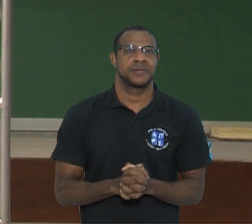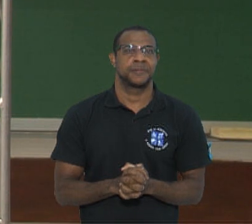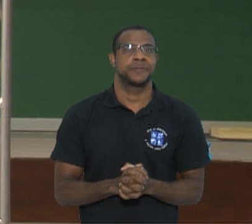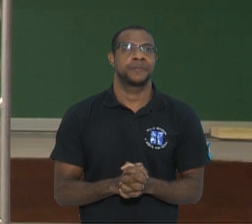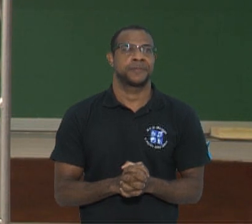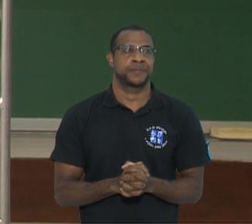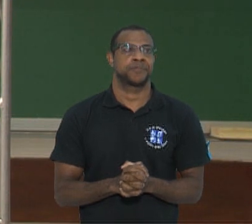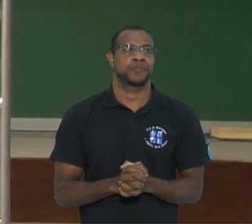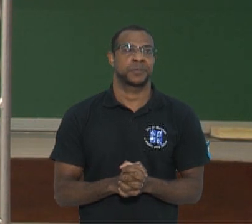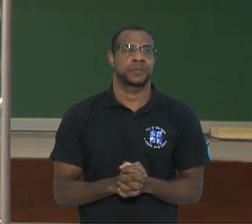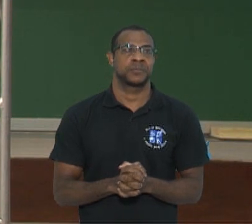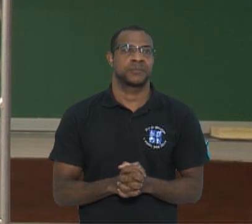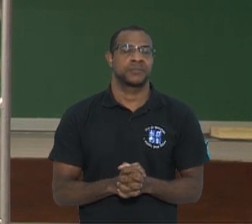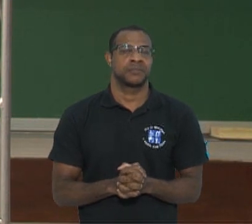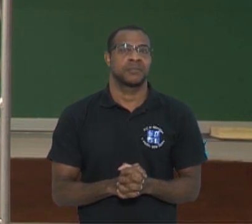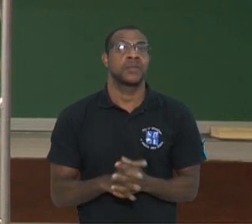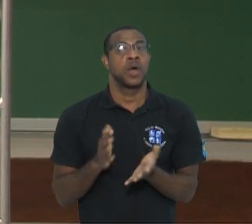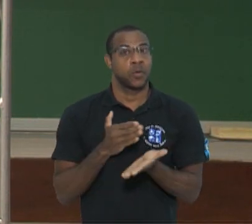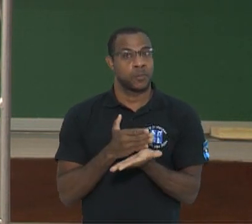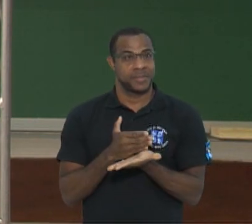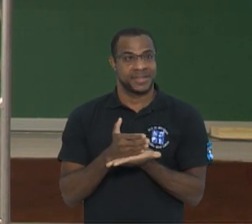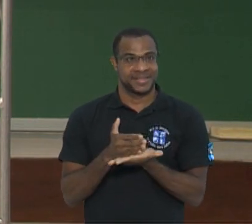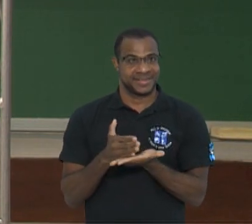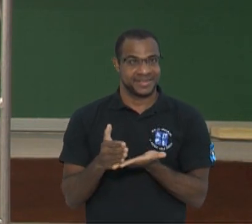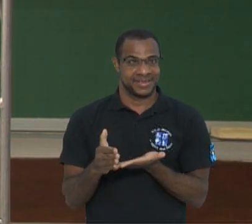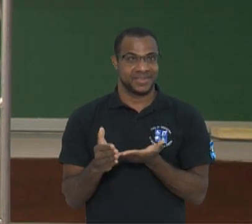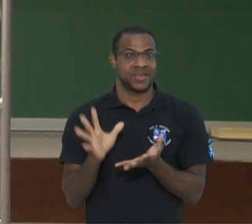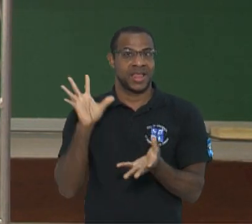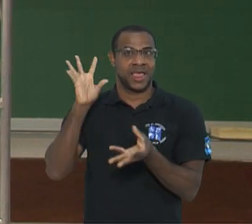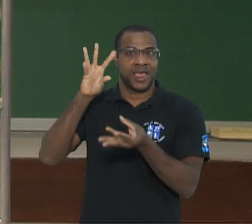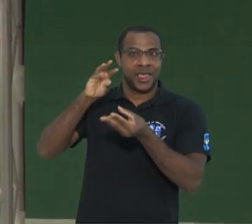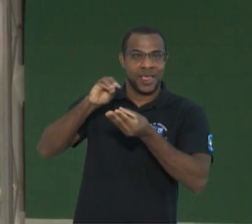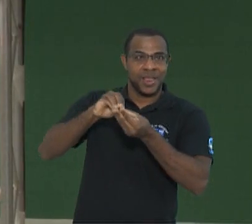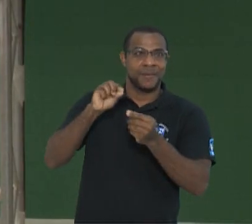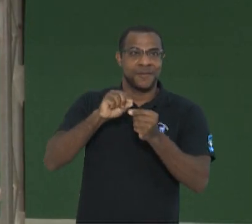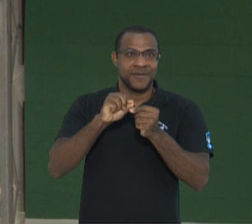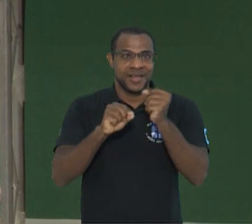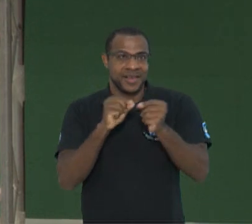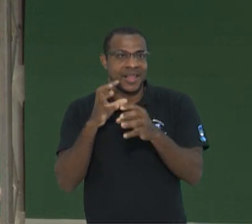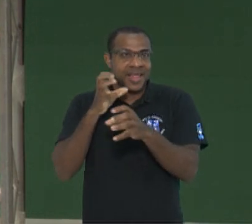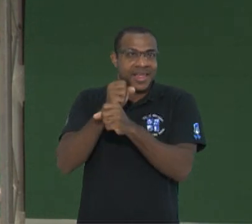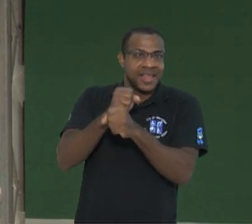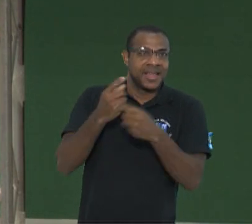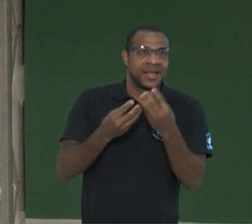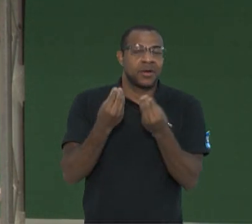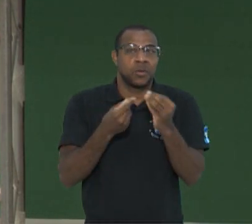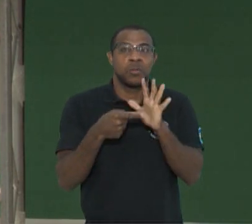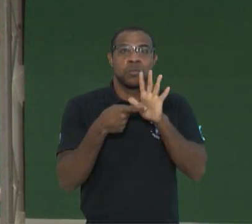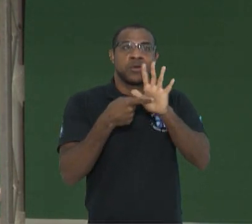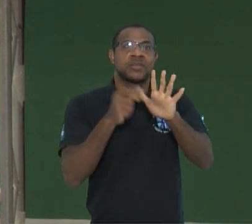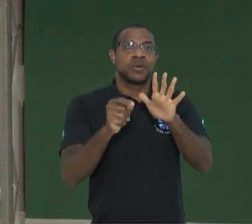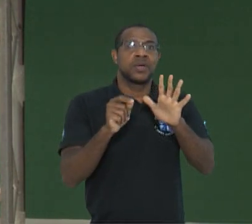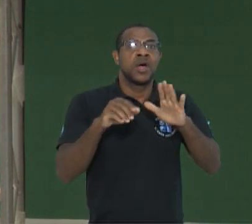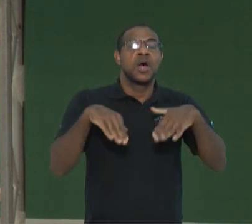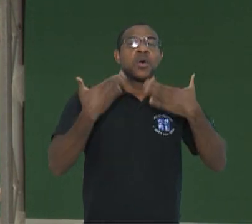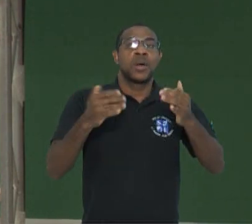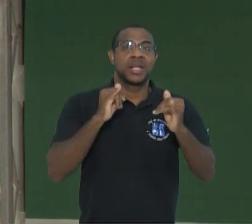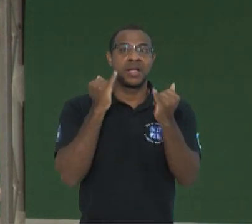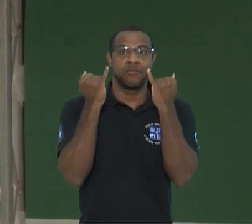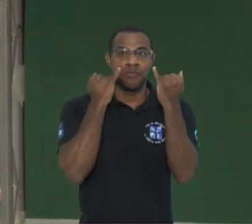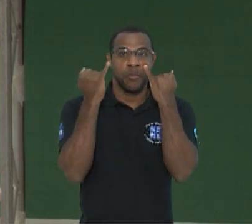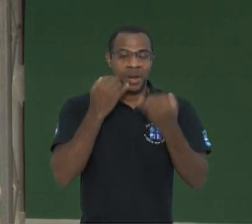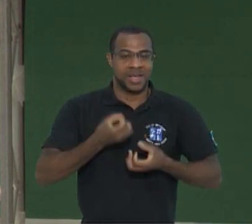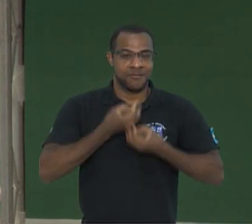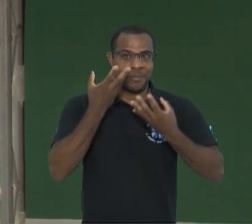Então vamos lá, pessoal, começando a nossa resolução justamente em identificar quais são as informações que nós